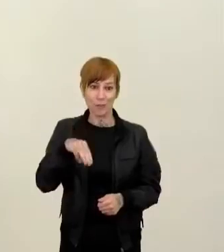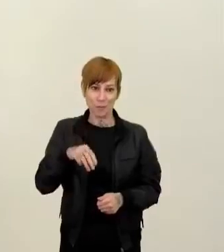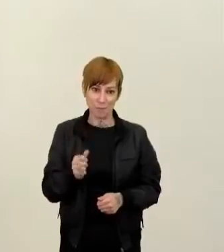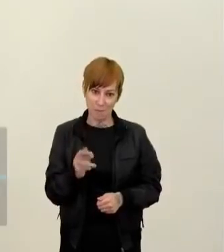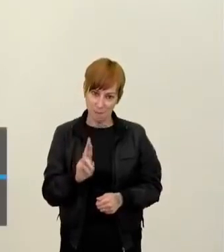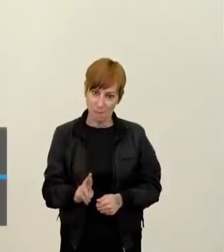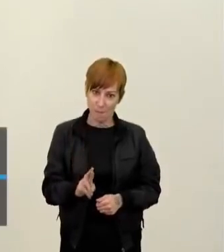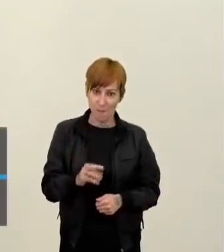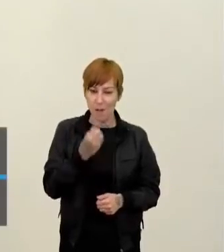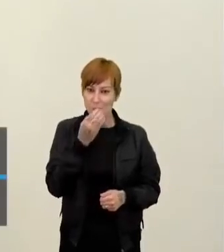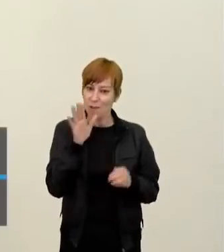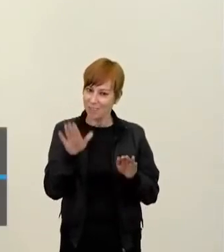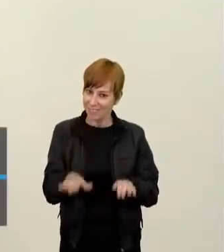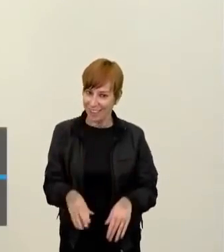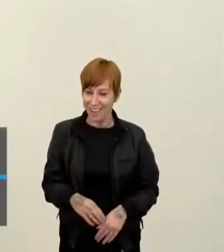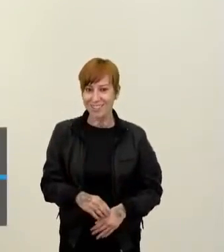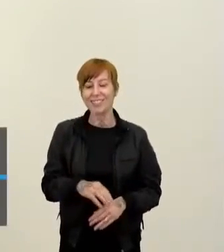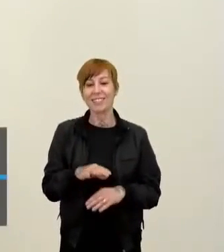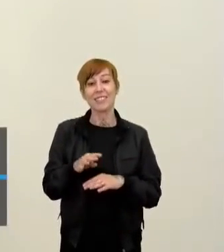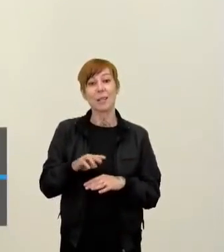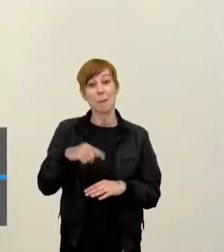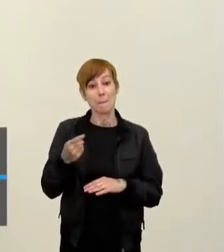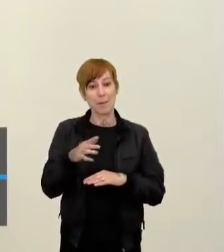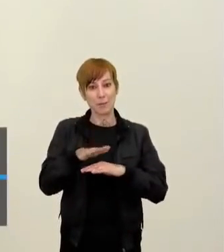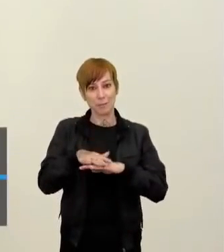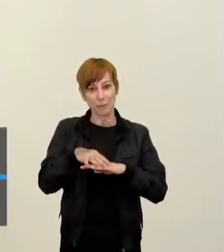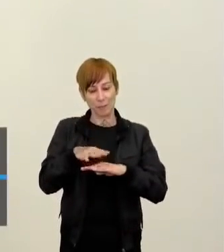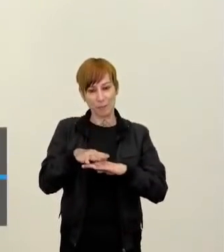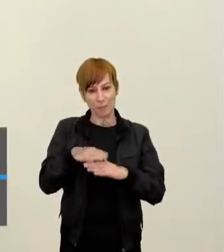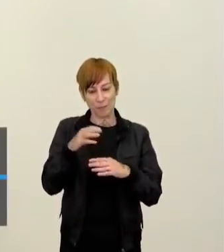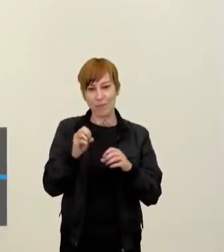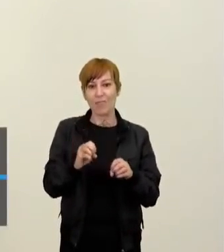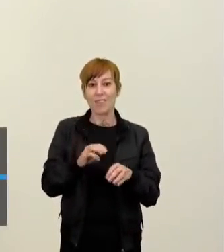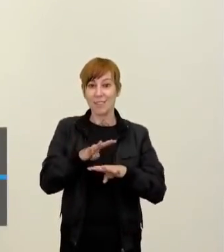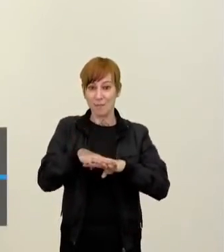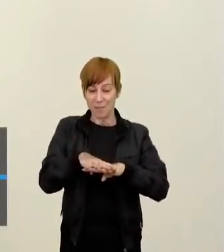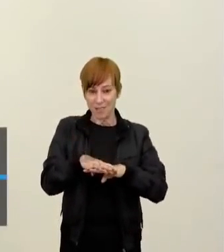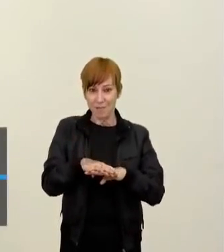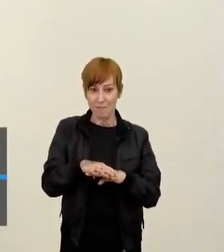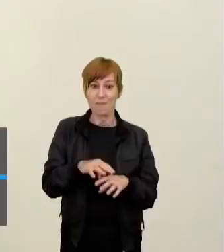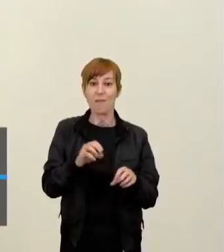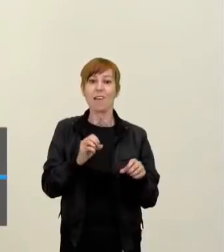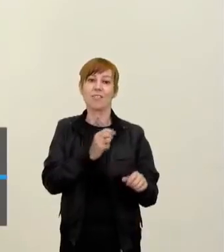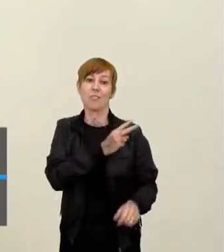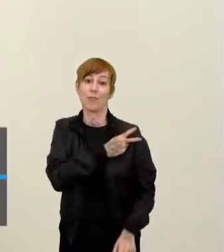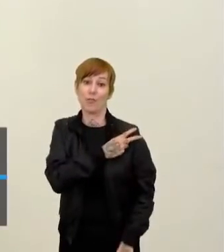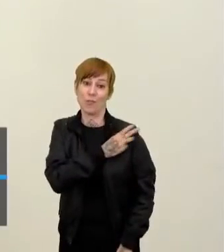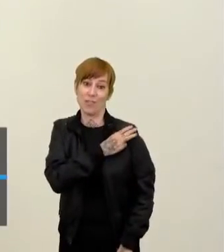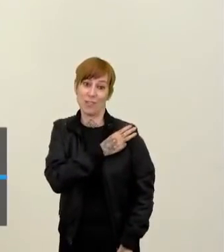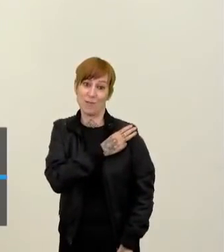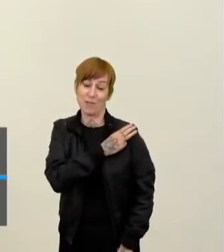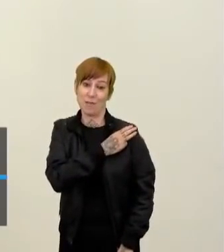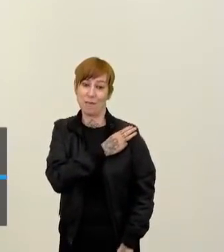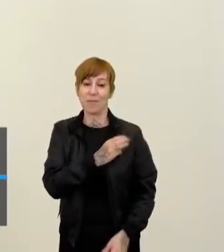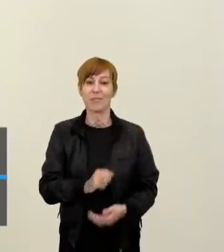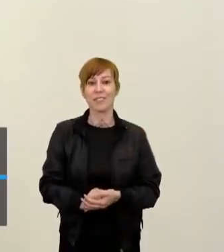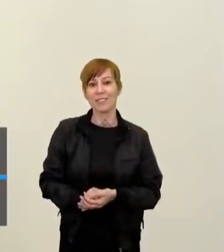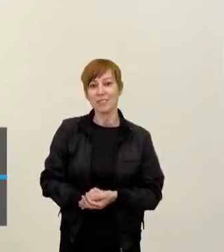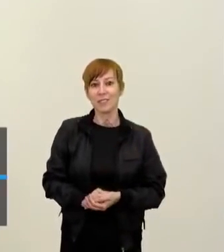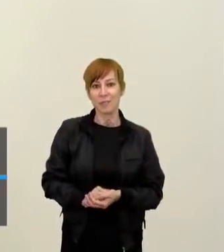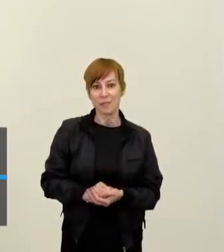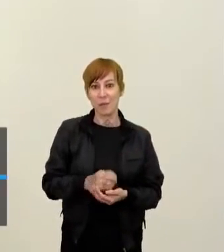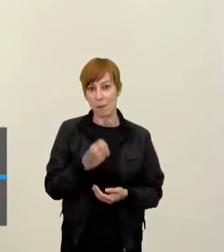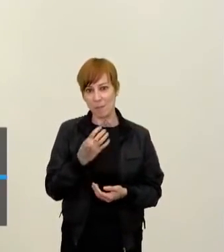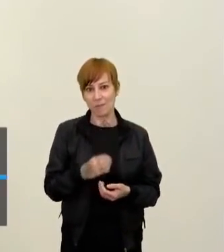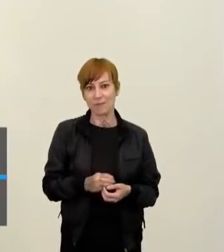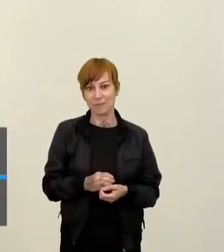nos acompanham. Mais uma aula de matemática aqui para o 9º ano do ensino fundamental. Vou acompanhar o chat, as interações, aqueles comentários bacanas que vocês mandam.